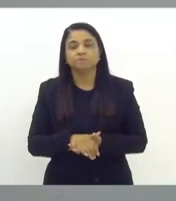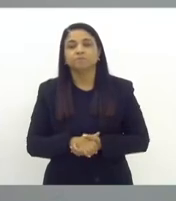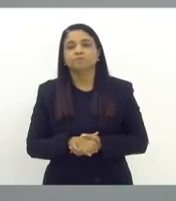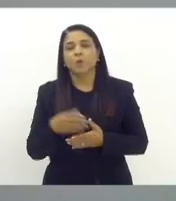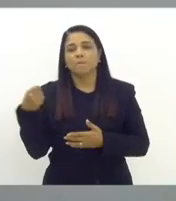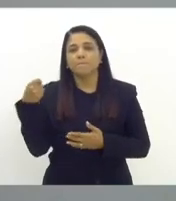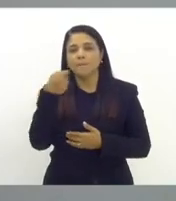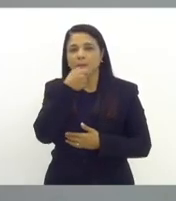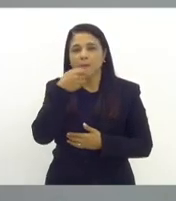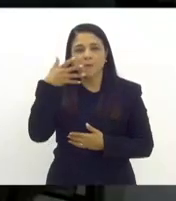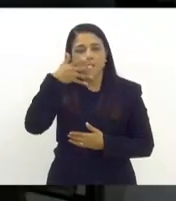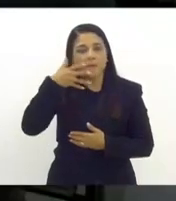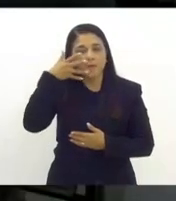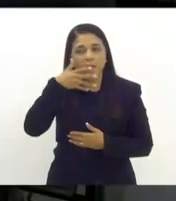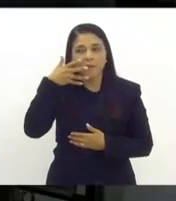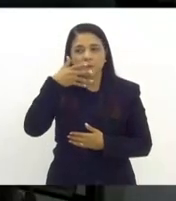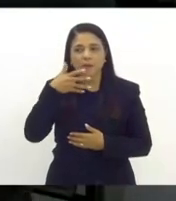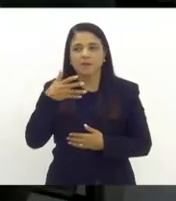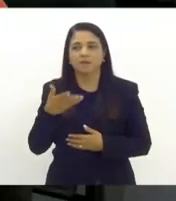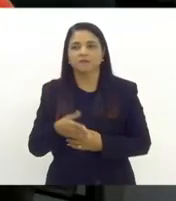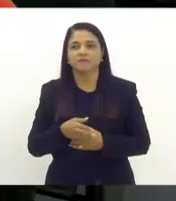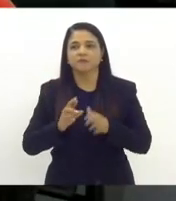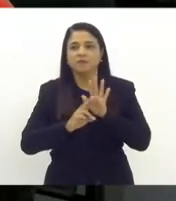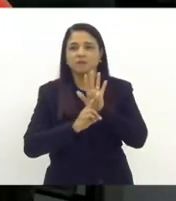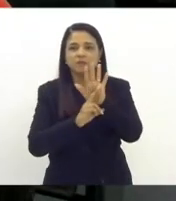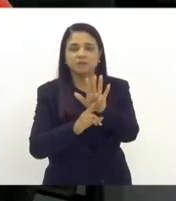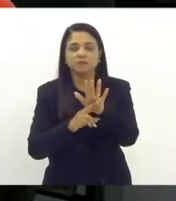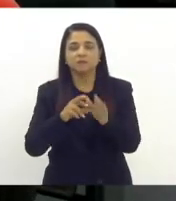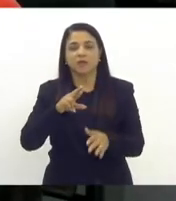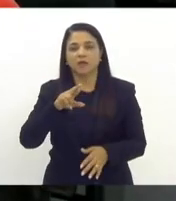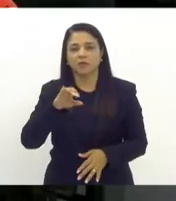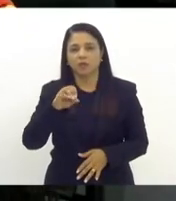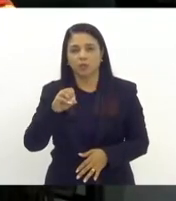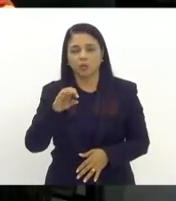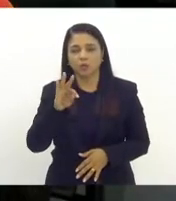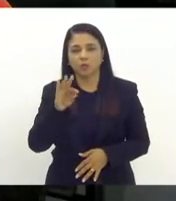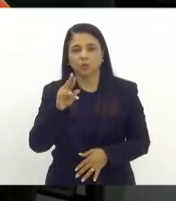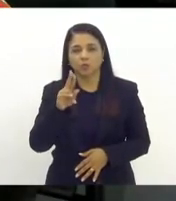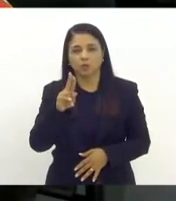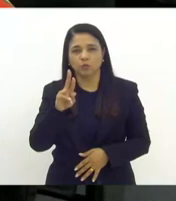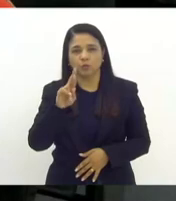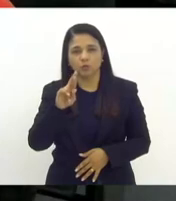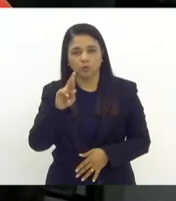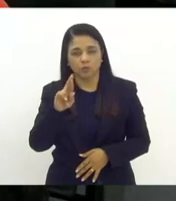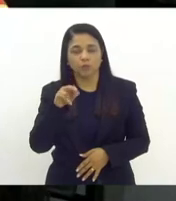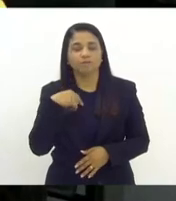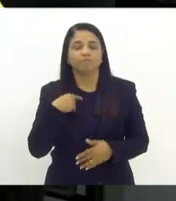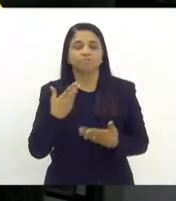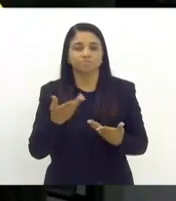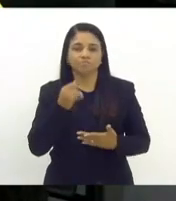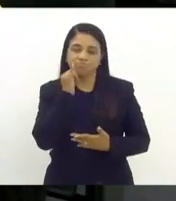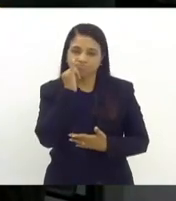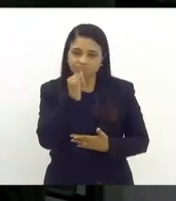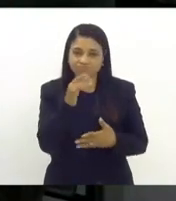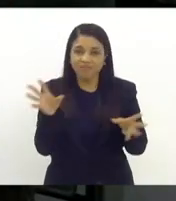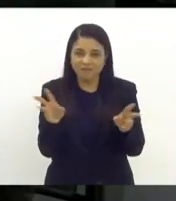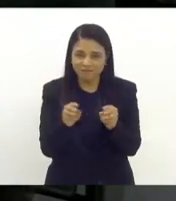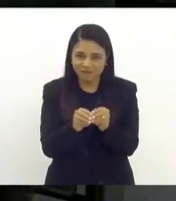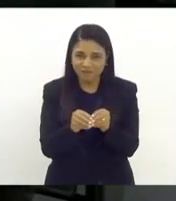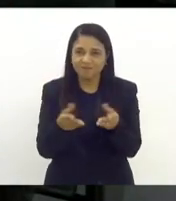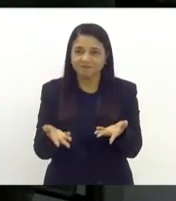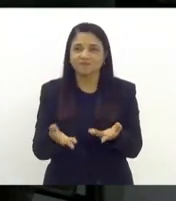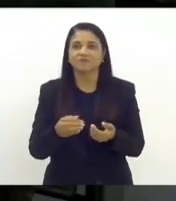a palavra para o representante da riotur se quiser fazer suas considerações finais Obrigado